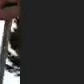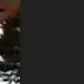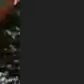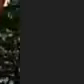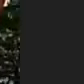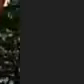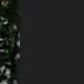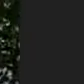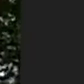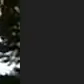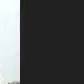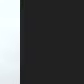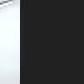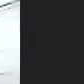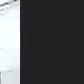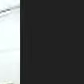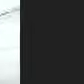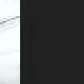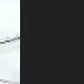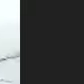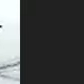Quantos trabalhadores fizeram essas placas?